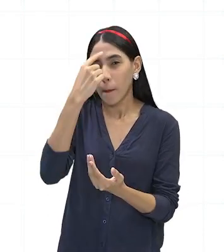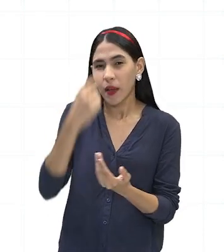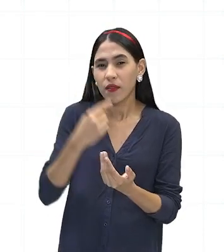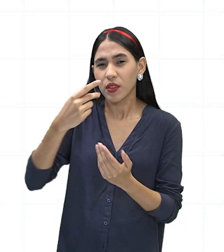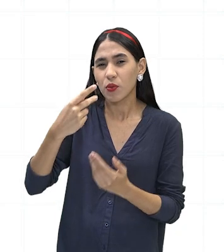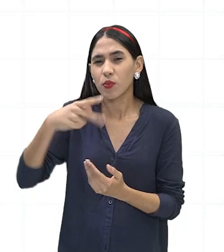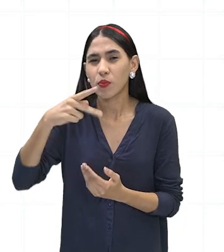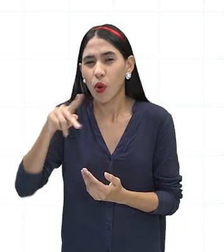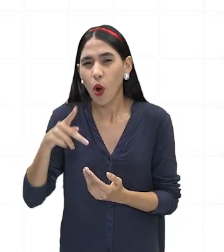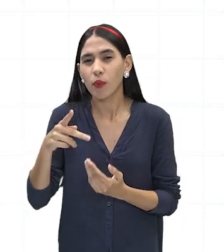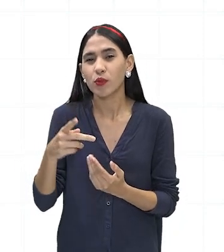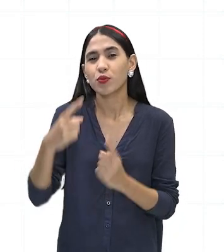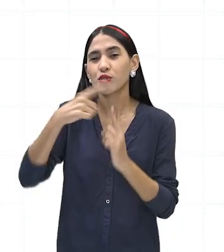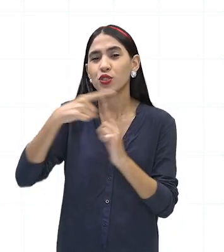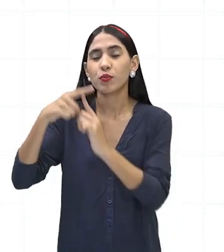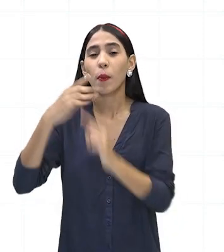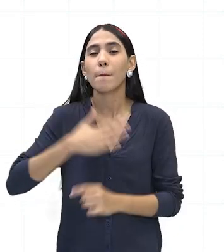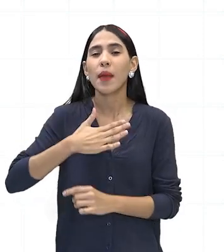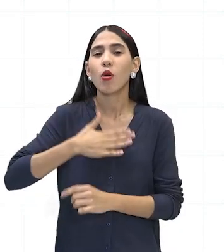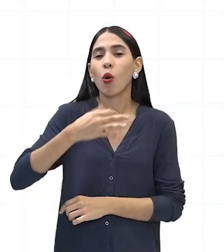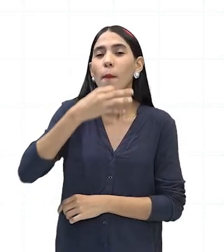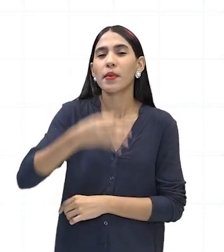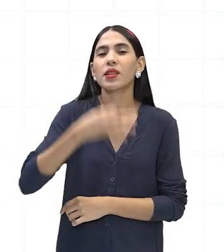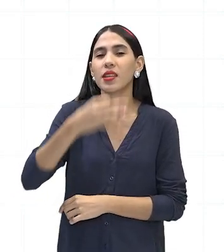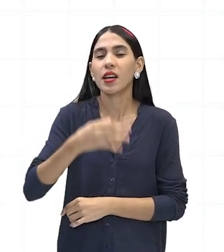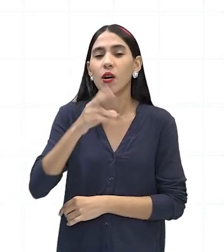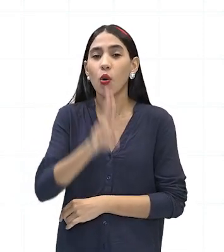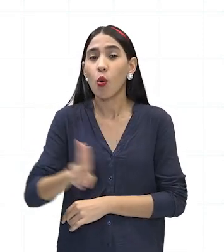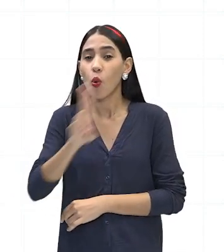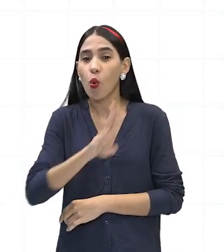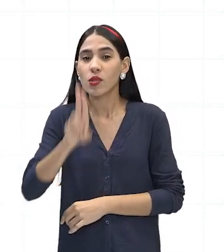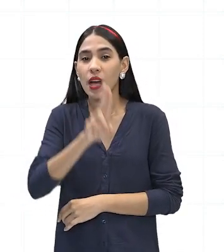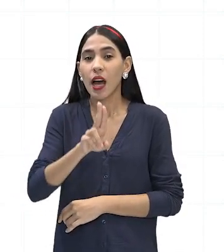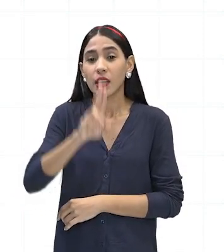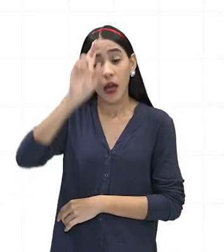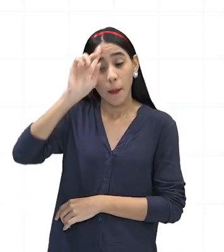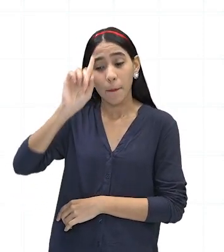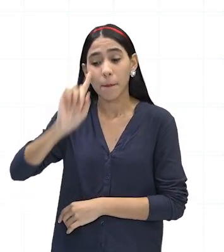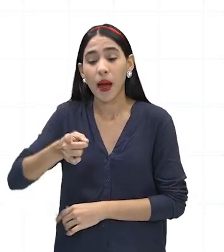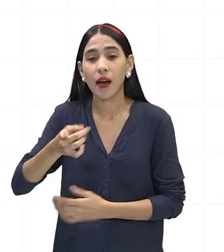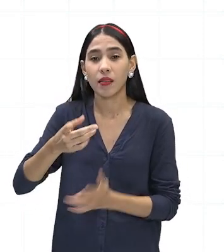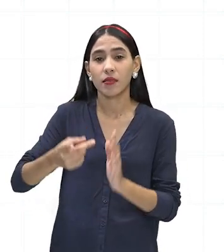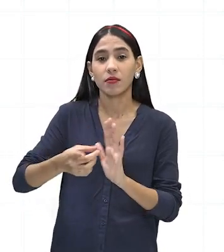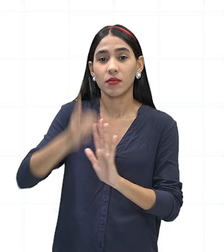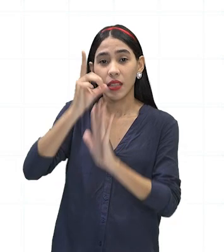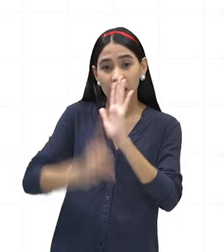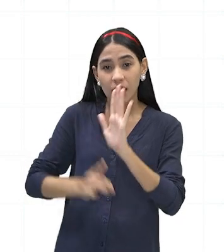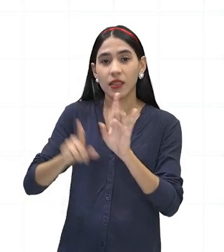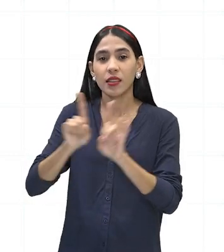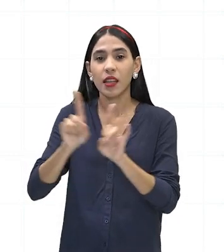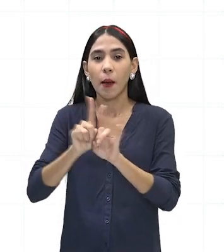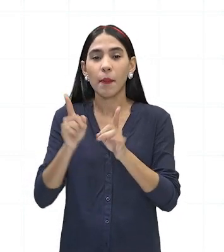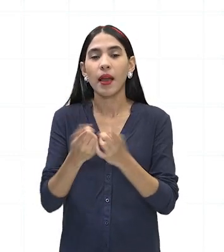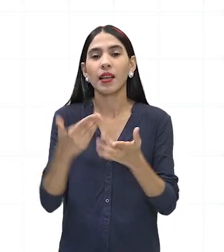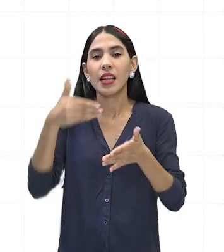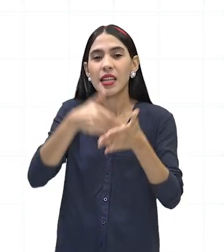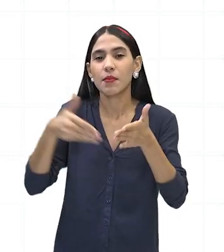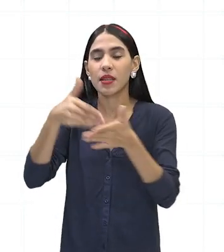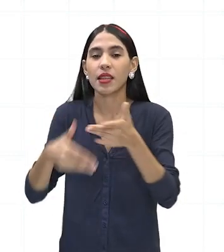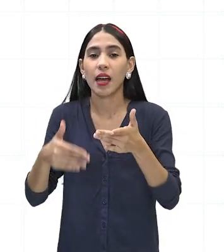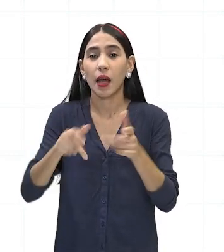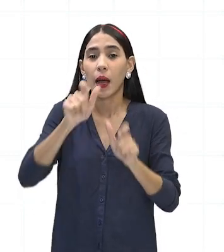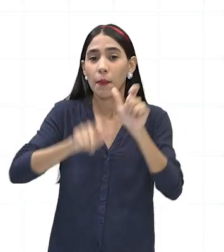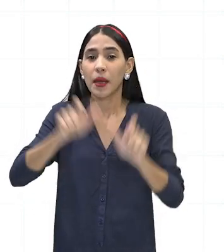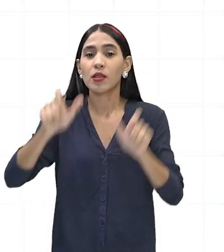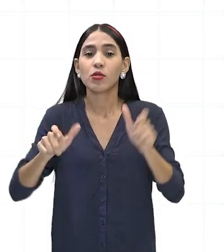e generalizada, usada para categorizar, definir e limitar pessoas quanto